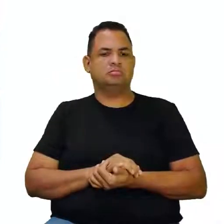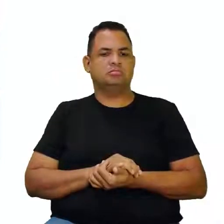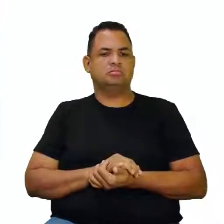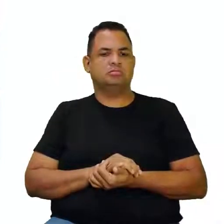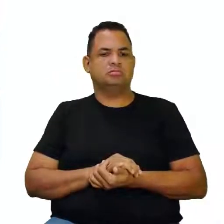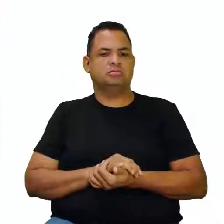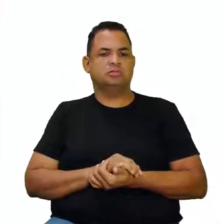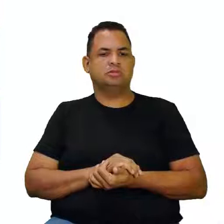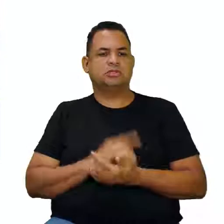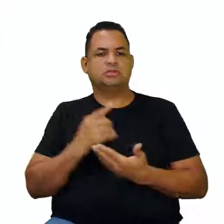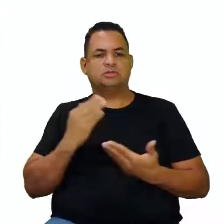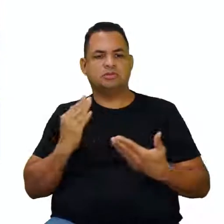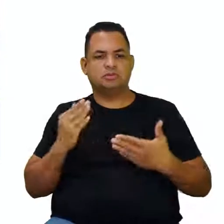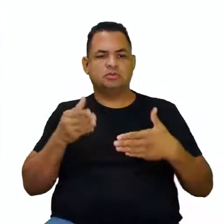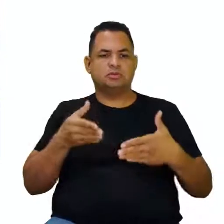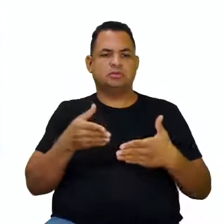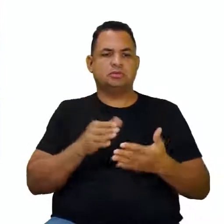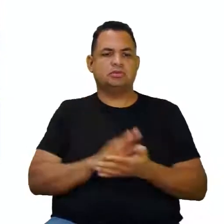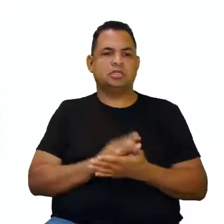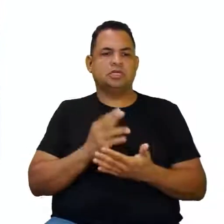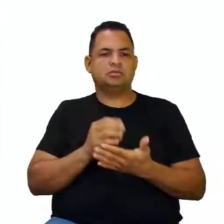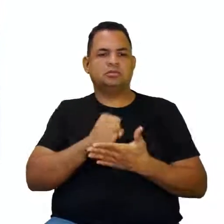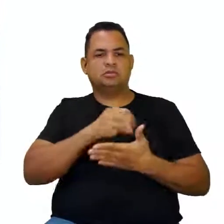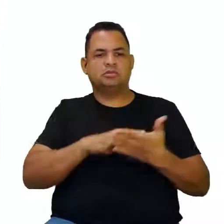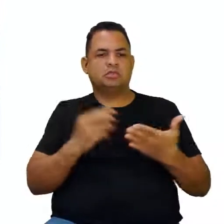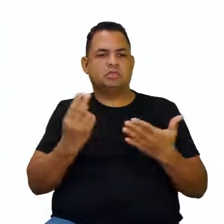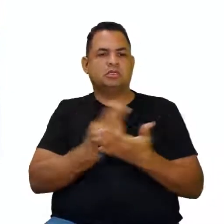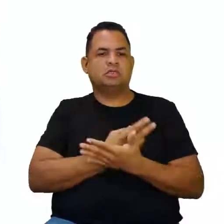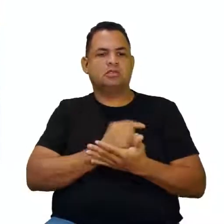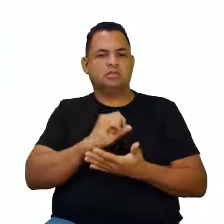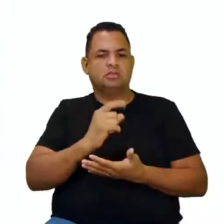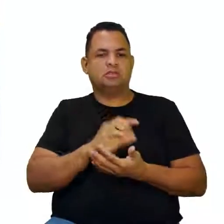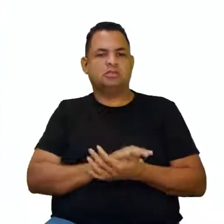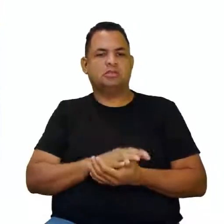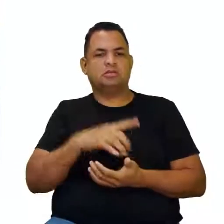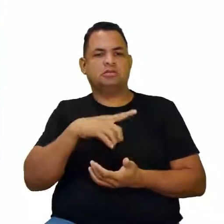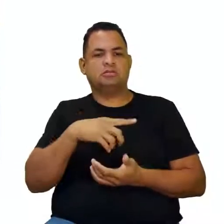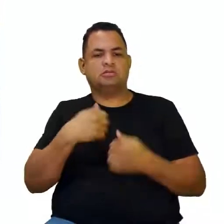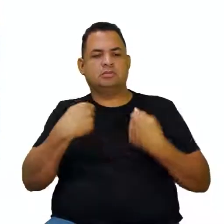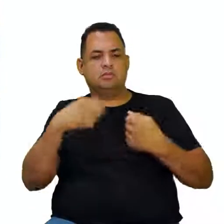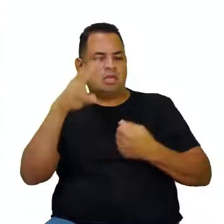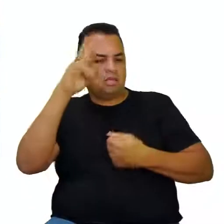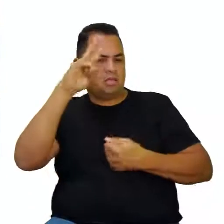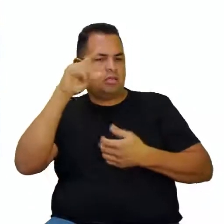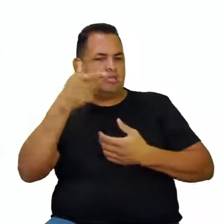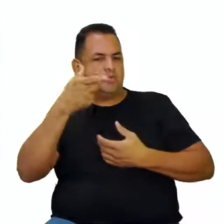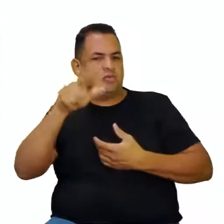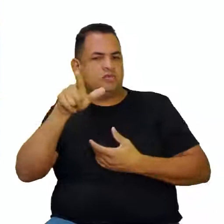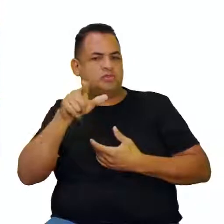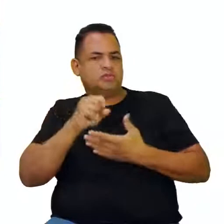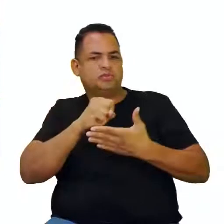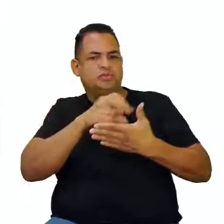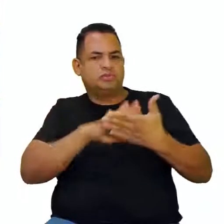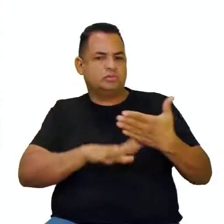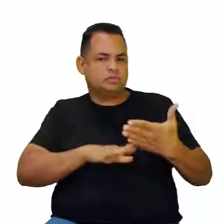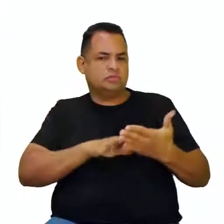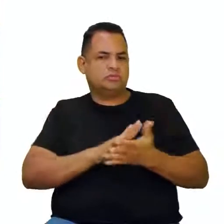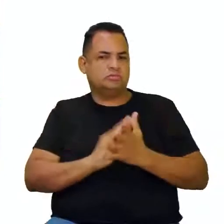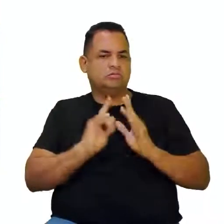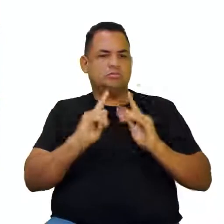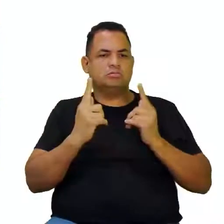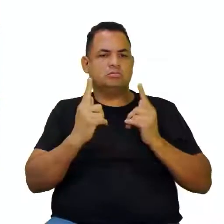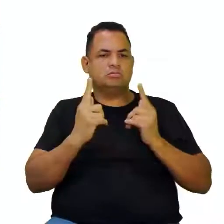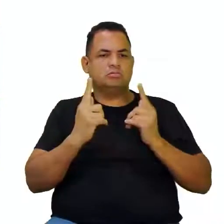a tendência de você marcar a questão errada já aumenta. E você tem que lembrar que todas as outras questões estarão, de um modo